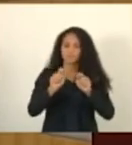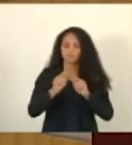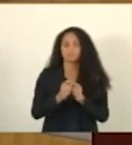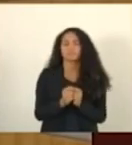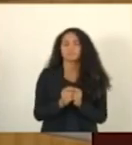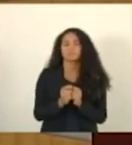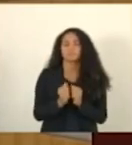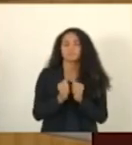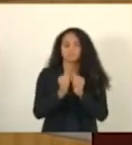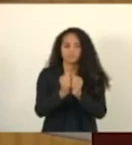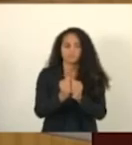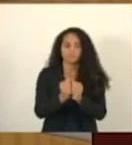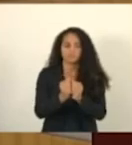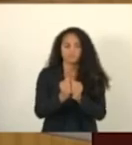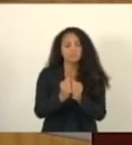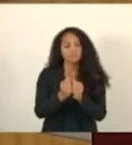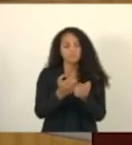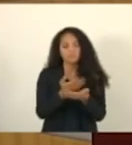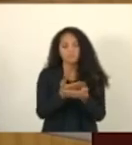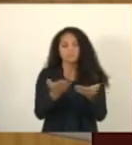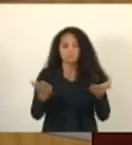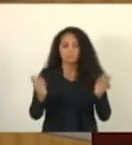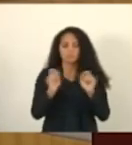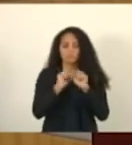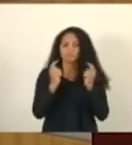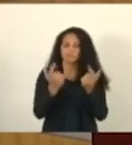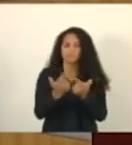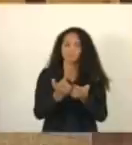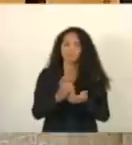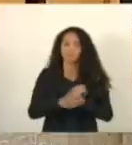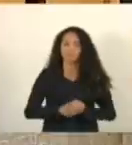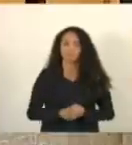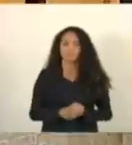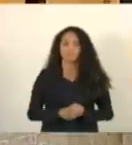Continue com a nossa programação TV Assembleia, mais perto de você.